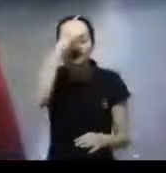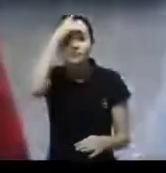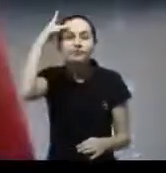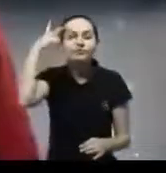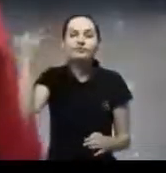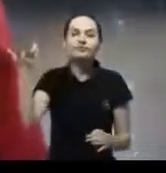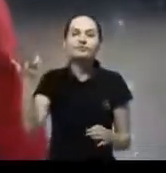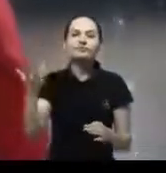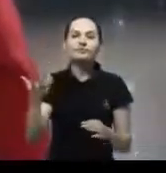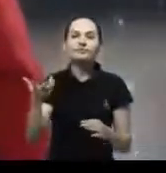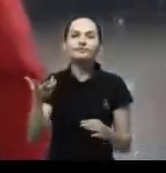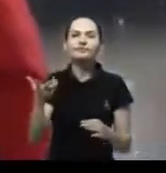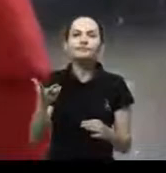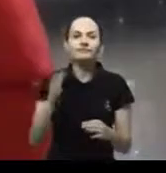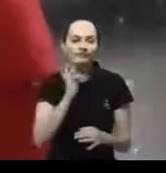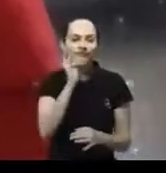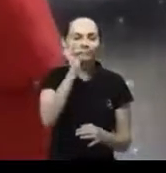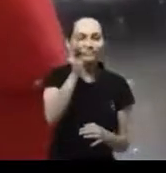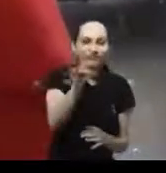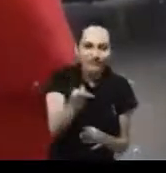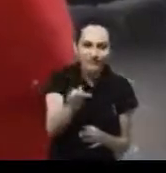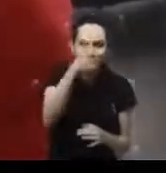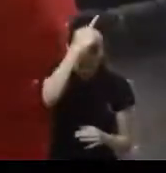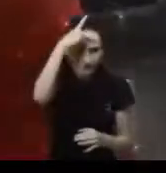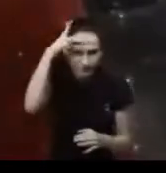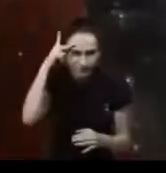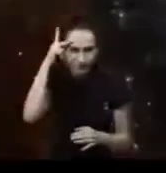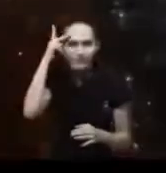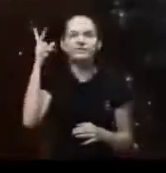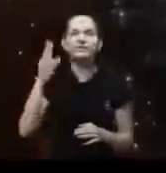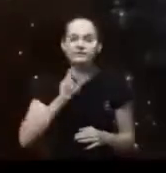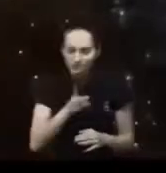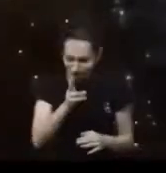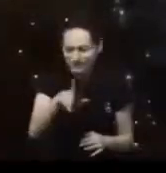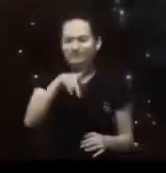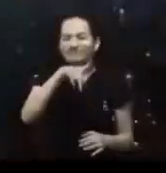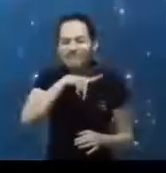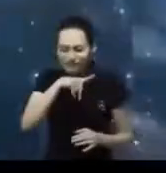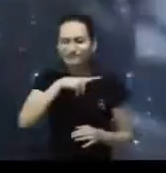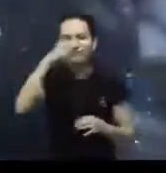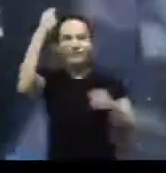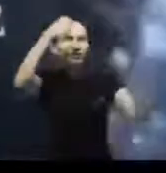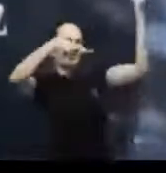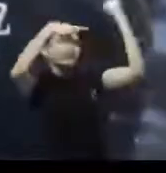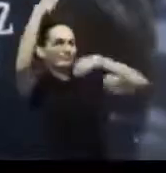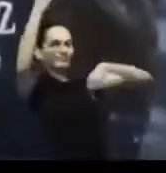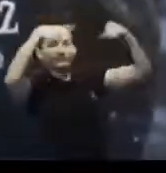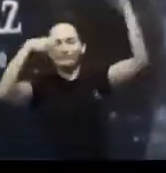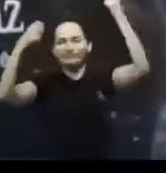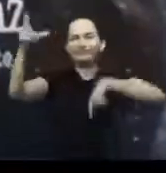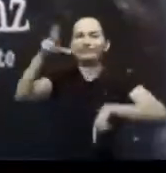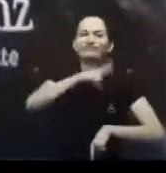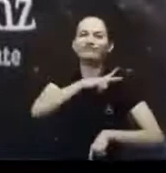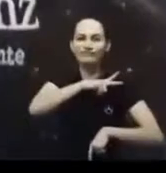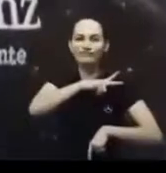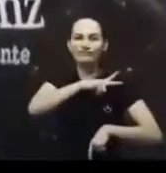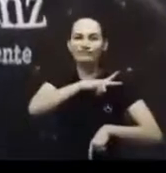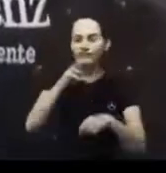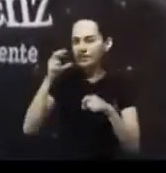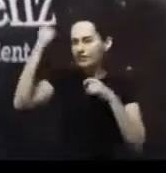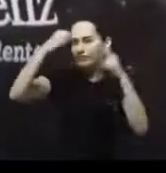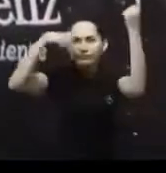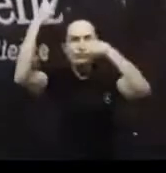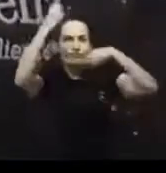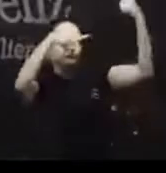pessoas em nosso futuro As pessoas sempre terão luz própria e escolhem brilhar